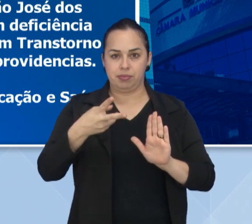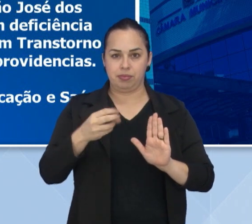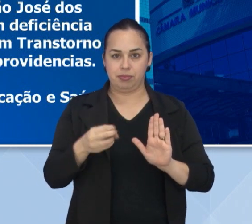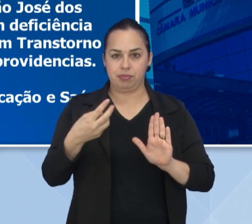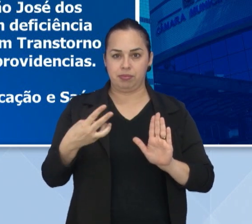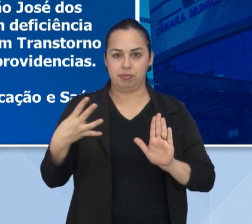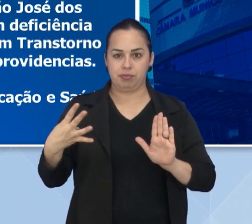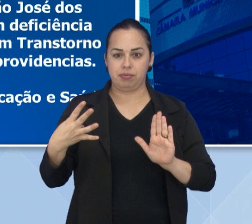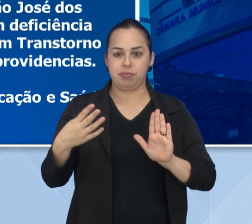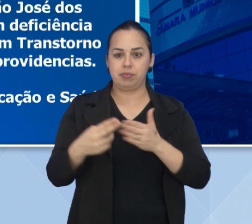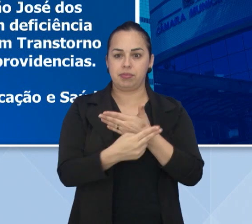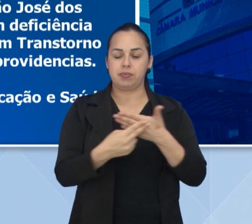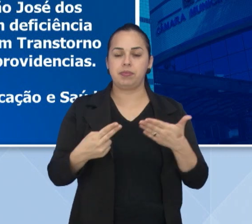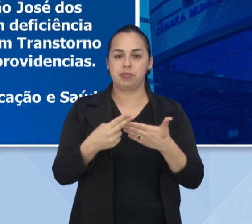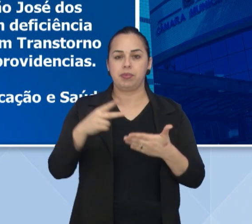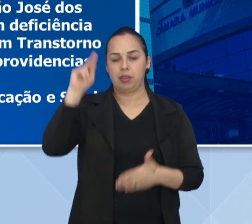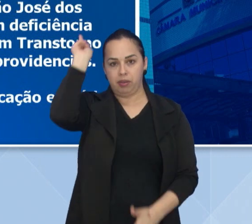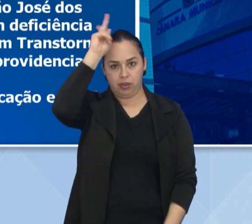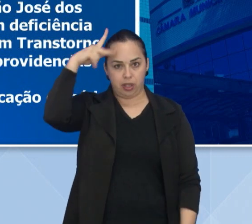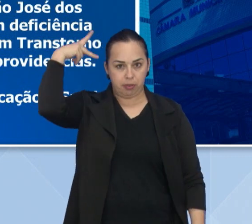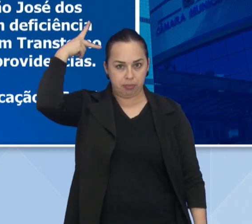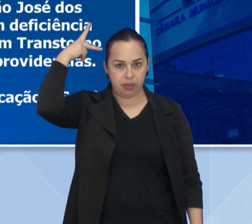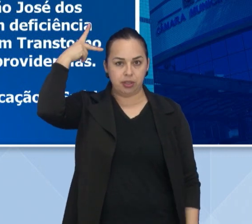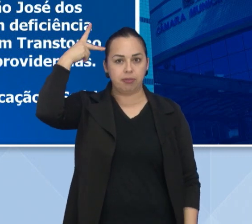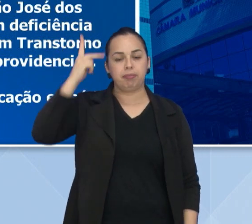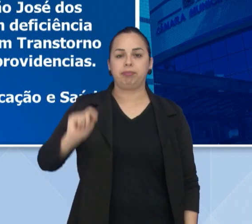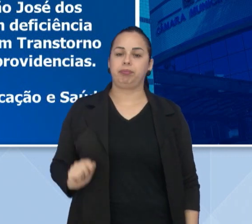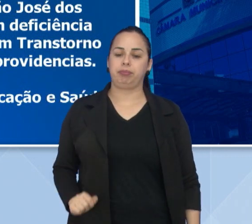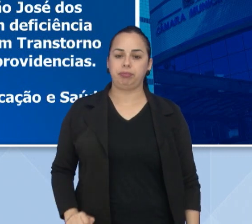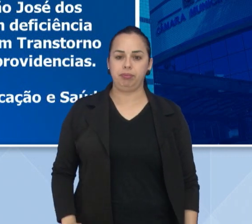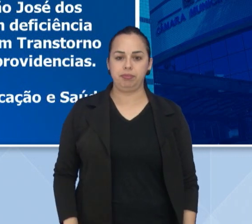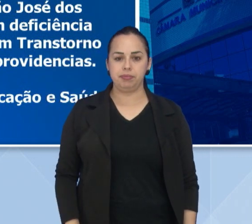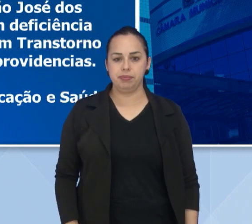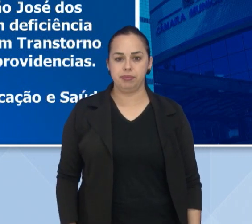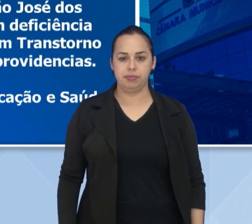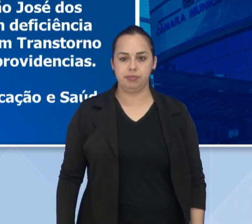163/2024, autoria vereador Fernando Petiti.